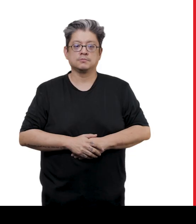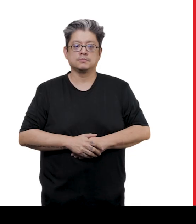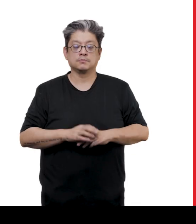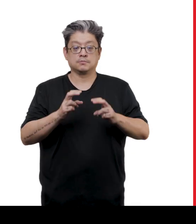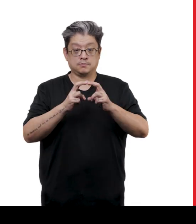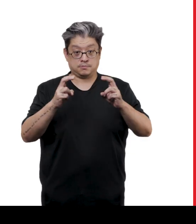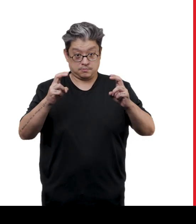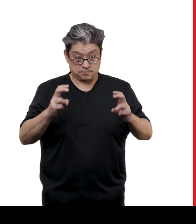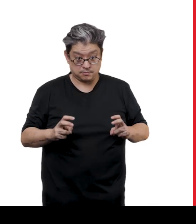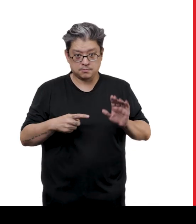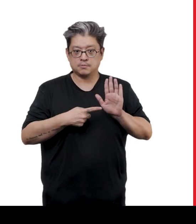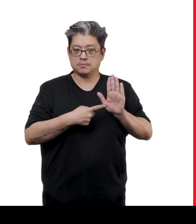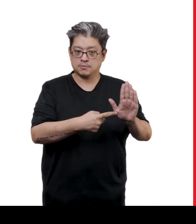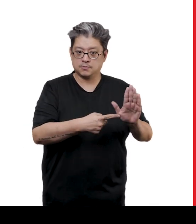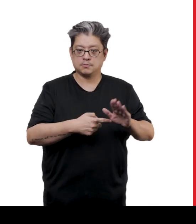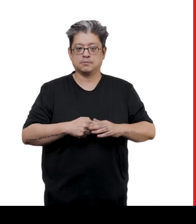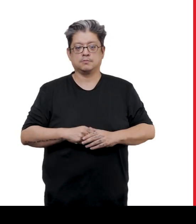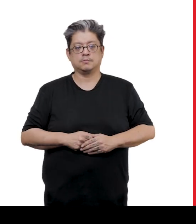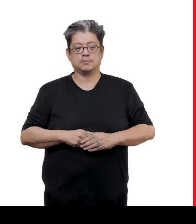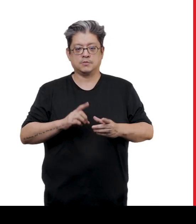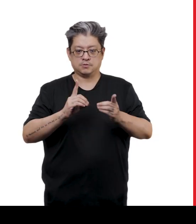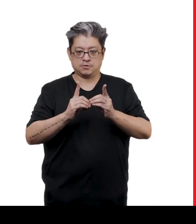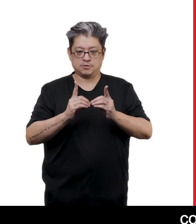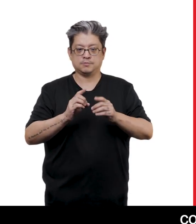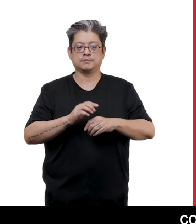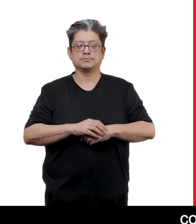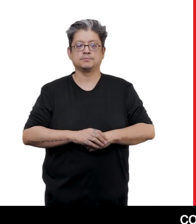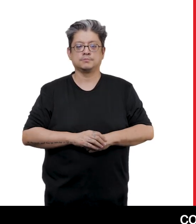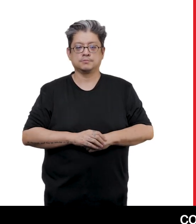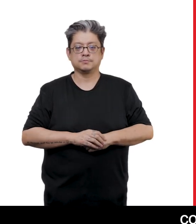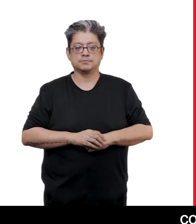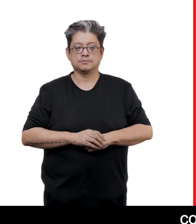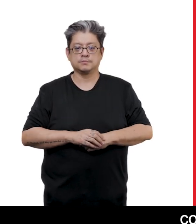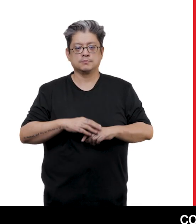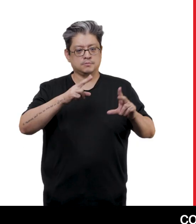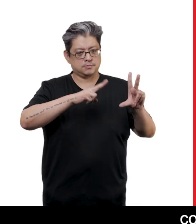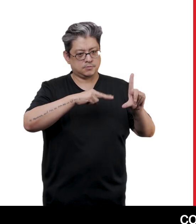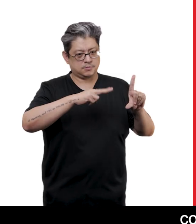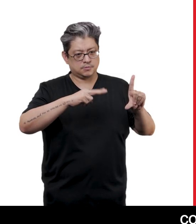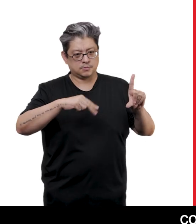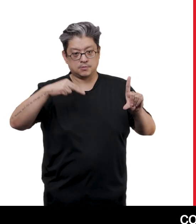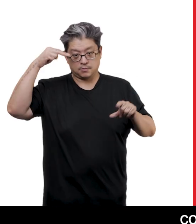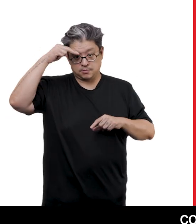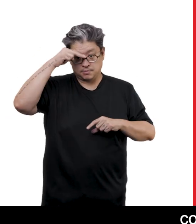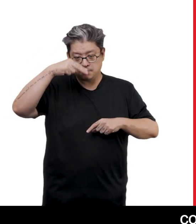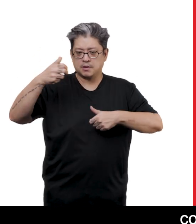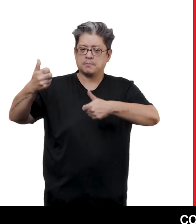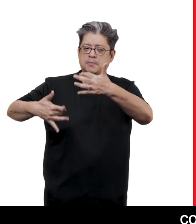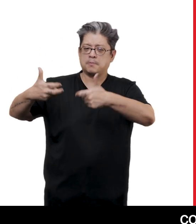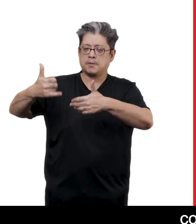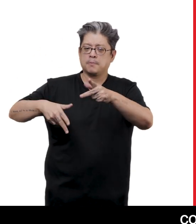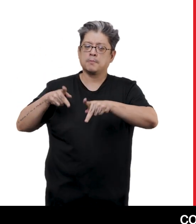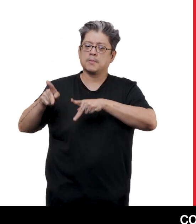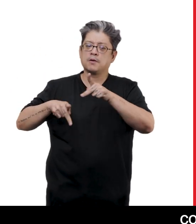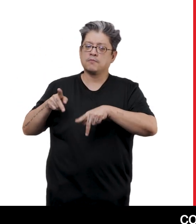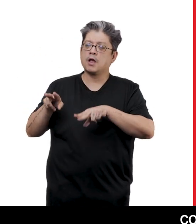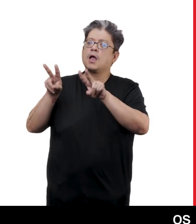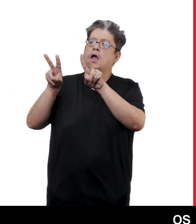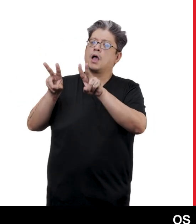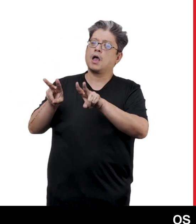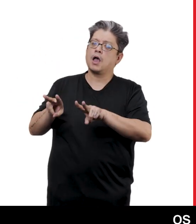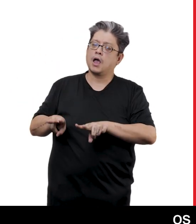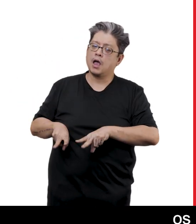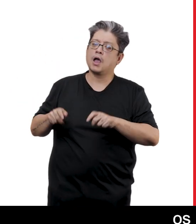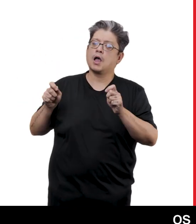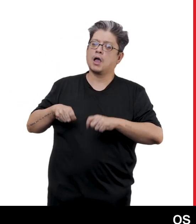Paralelamente, o MASP apresentava exposições didáticas, com painéis elaborados por Bardi, que explicavam ao grande público